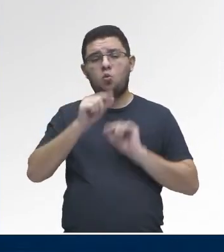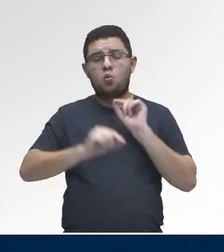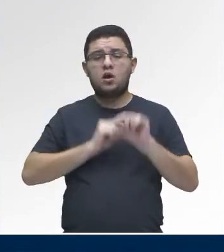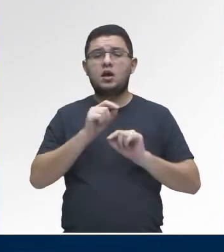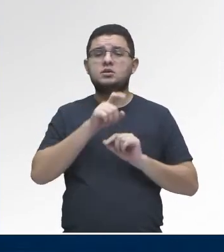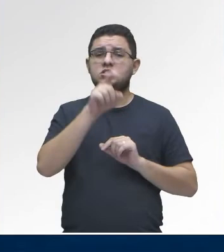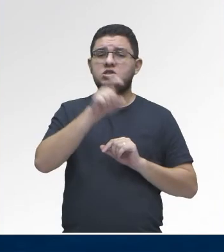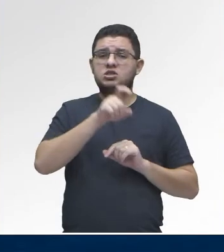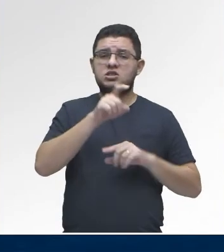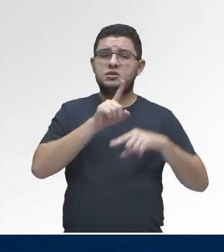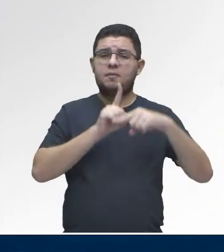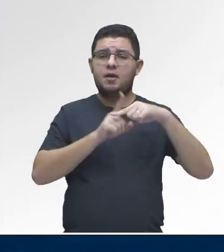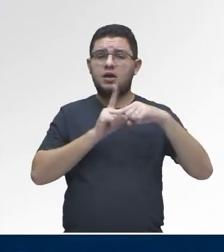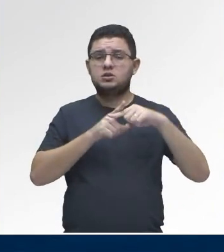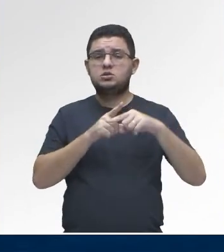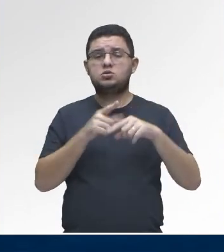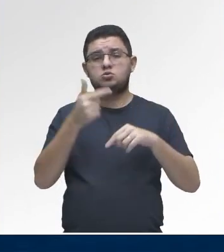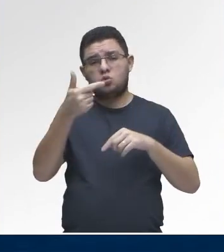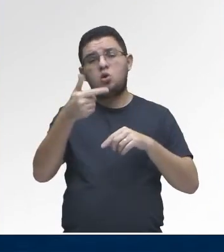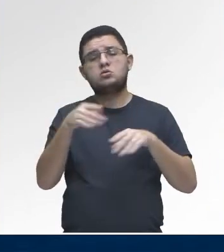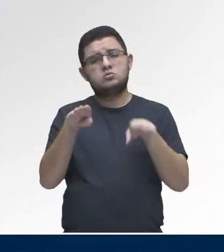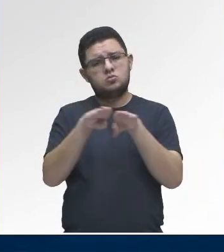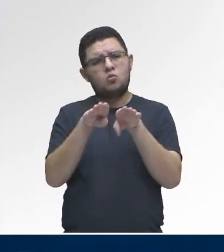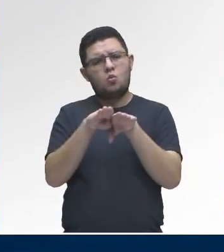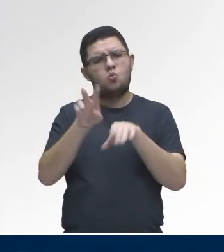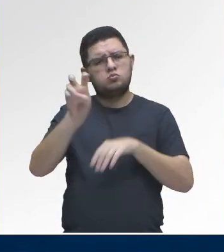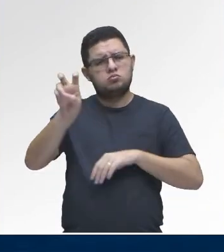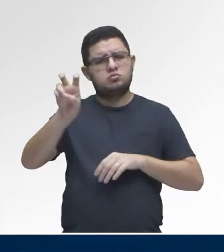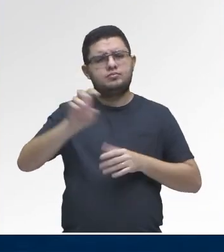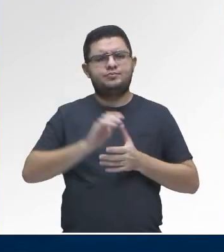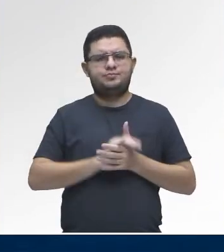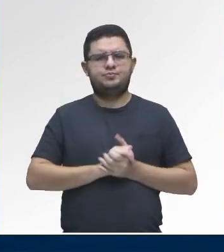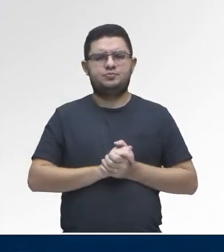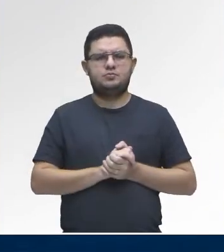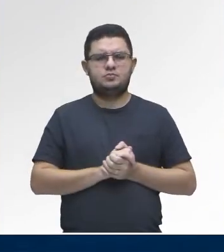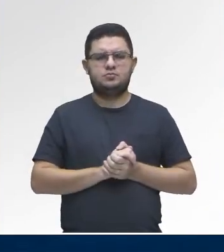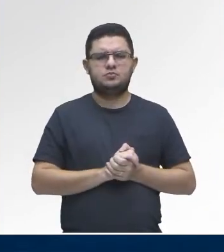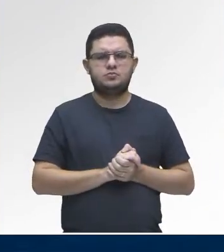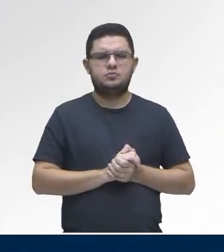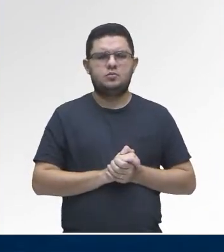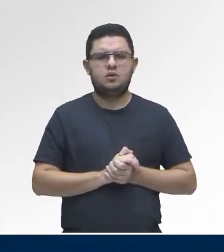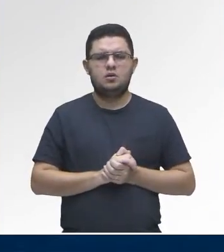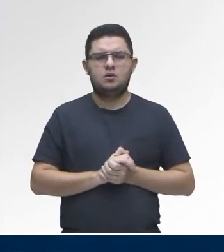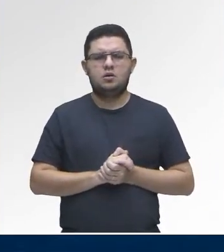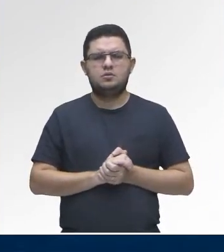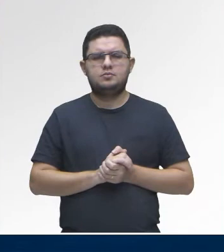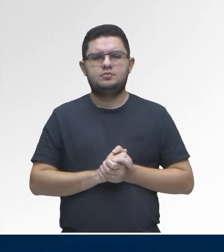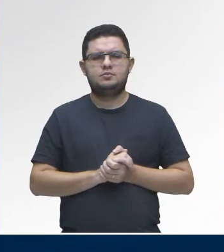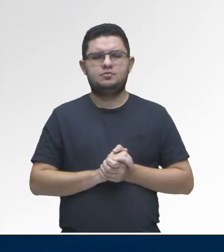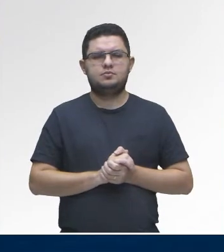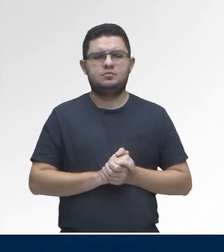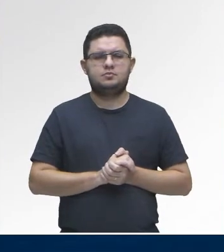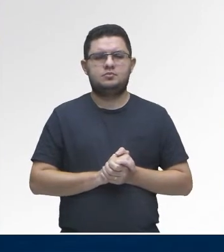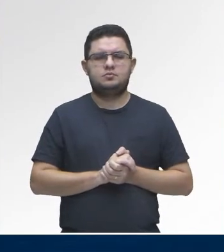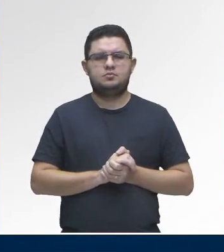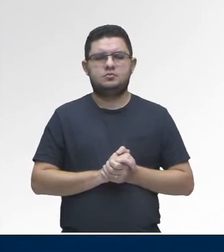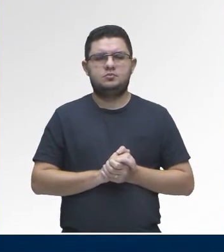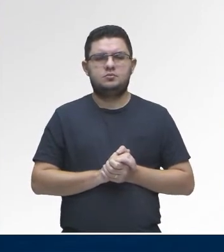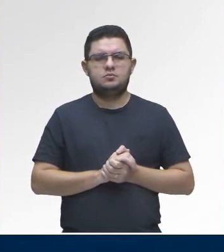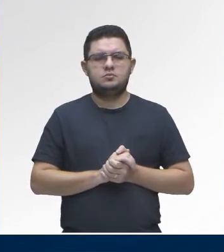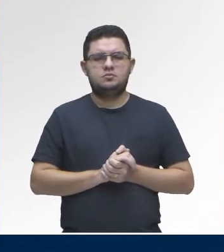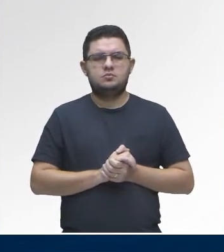esse lado aqui de x mais 2 é igual ao outro lado que vale